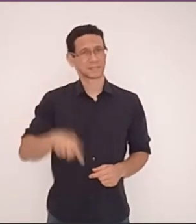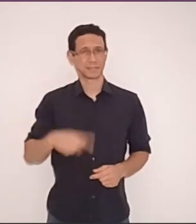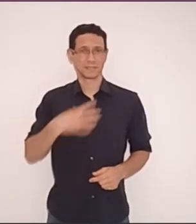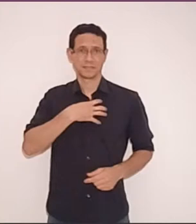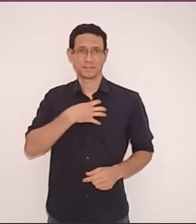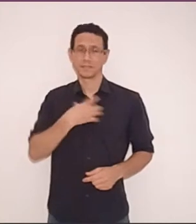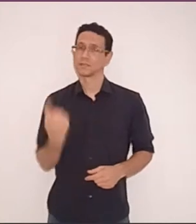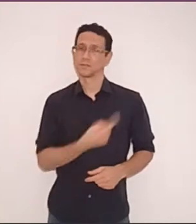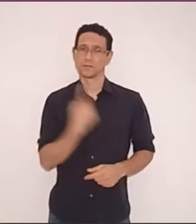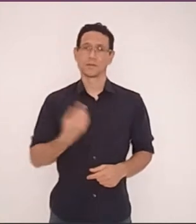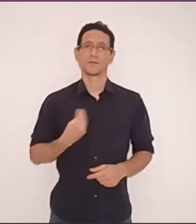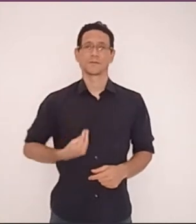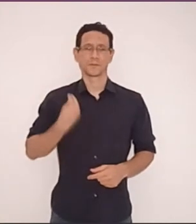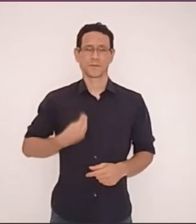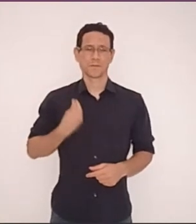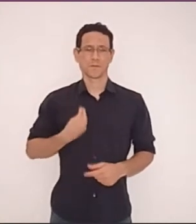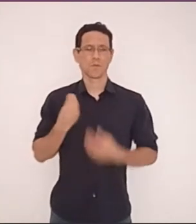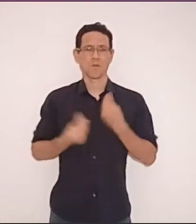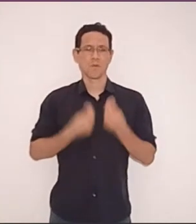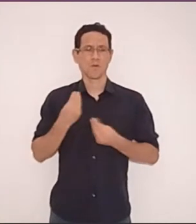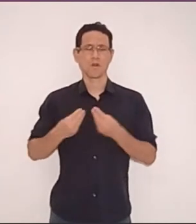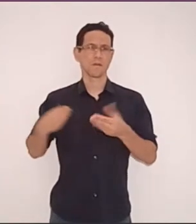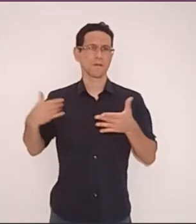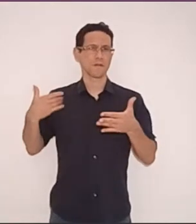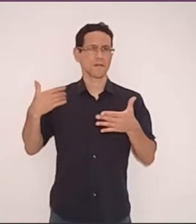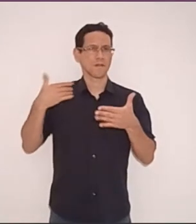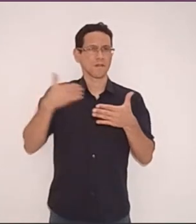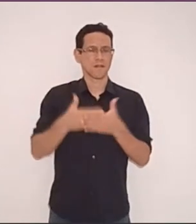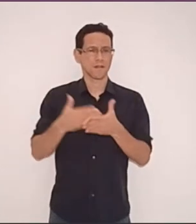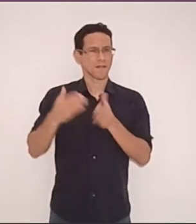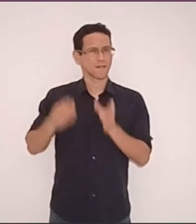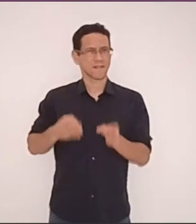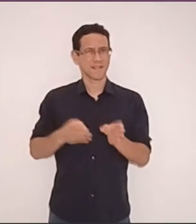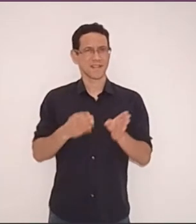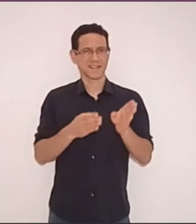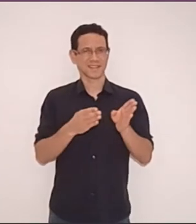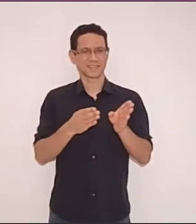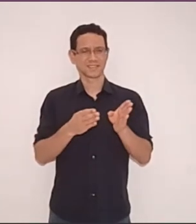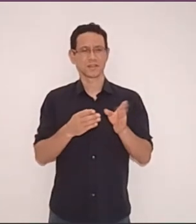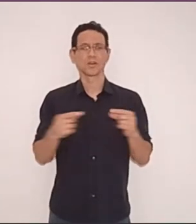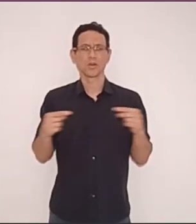corrente amanhã companhia espera Nossa trajetória muito